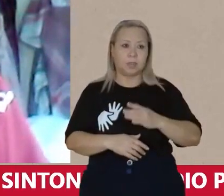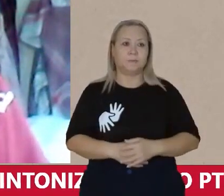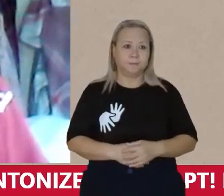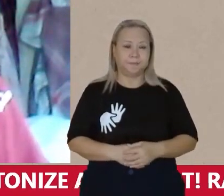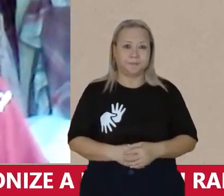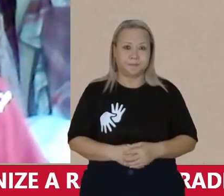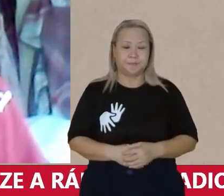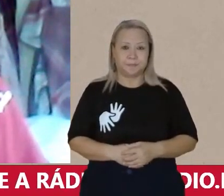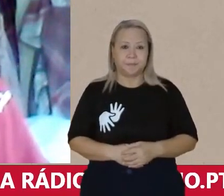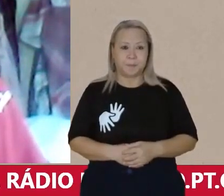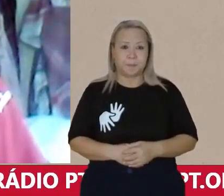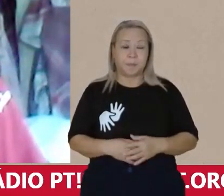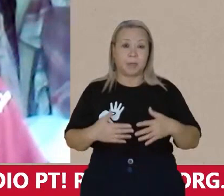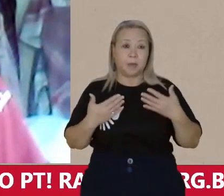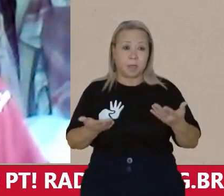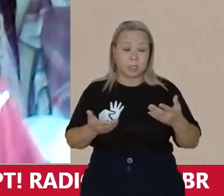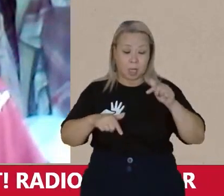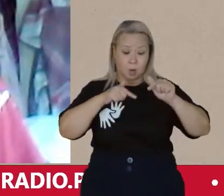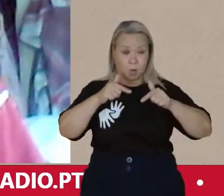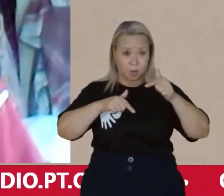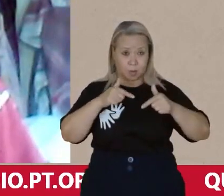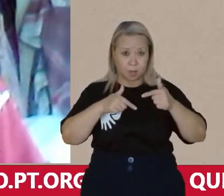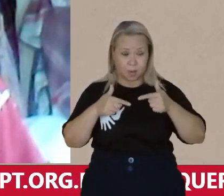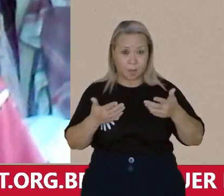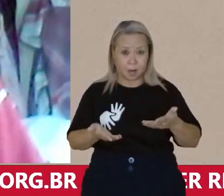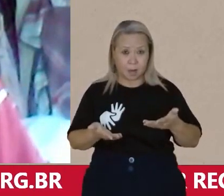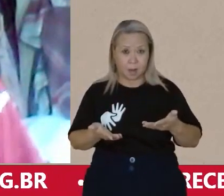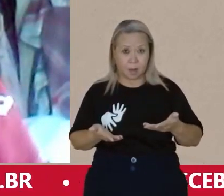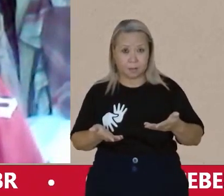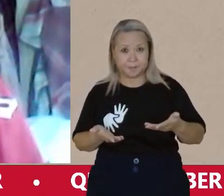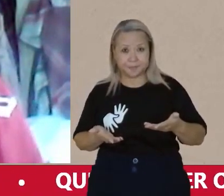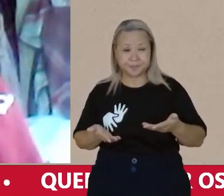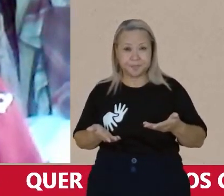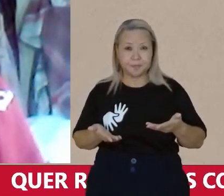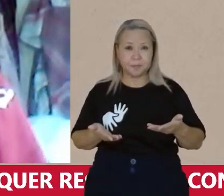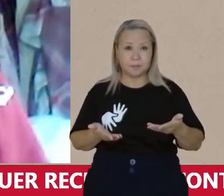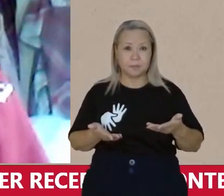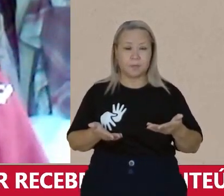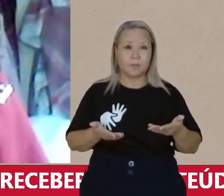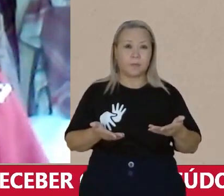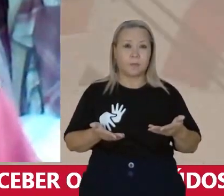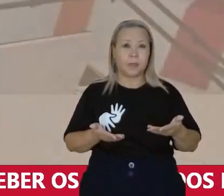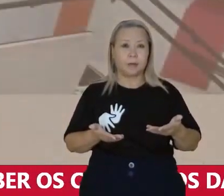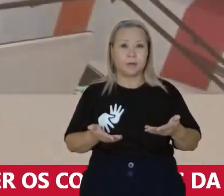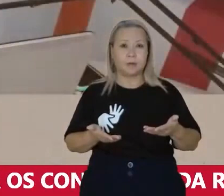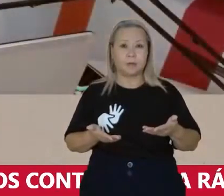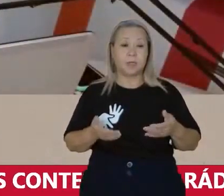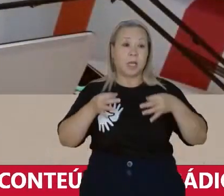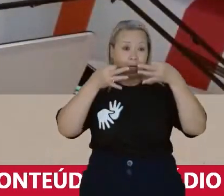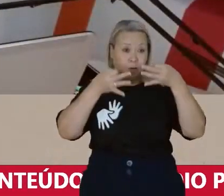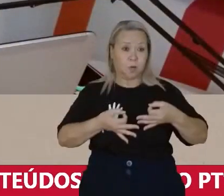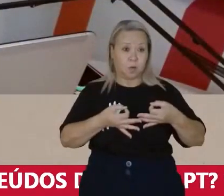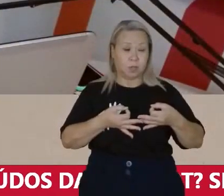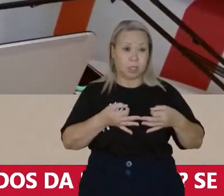governo federal, né? Se vira para trabalhar, se vira para sobreviver, se vira para se cuidar. E, com